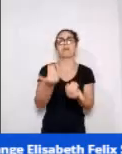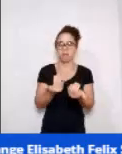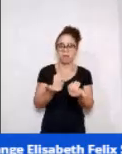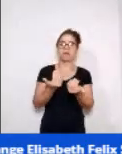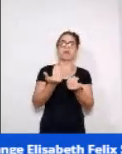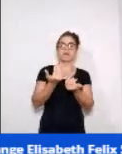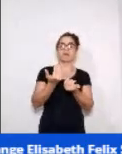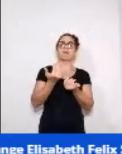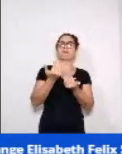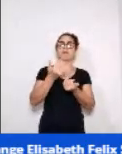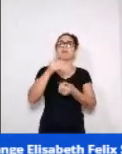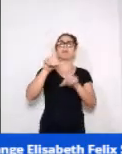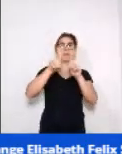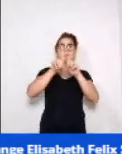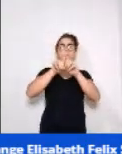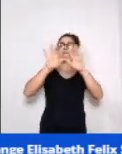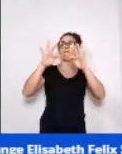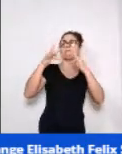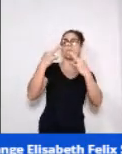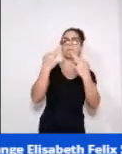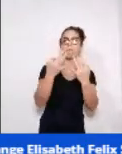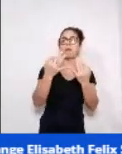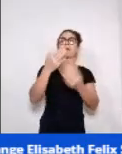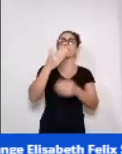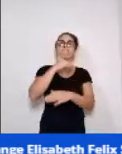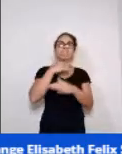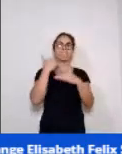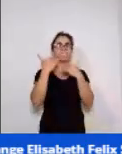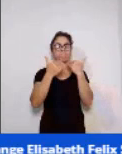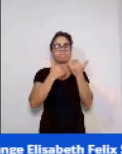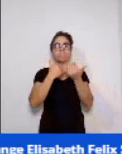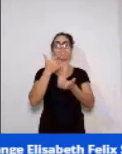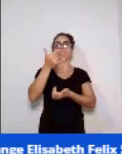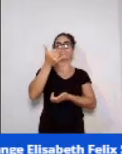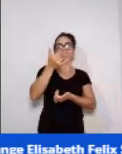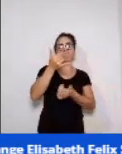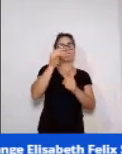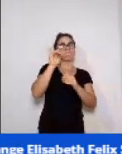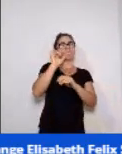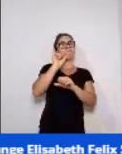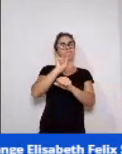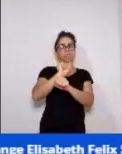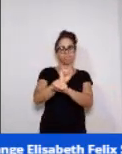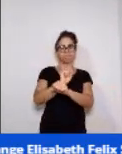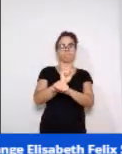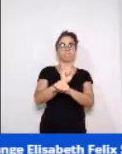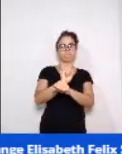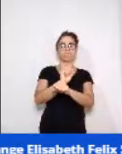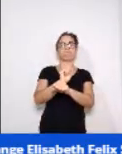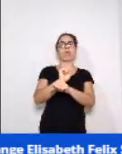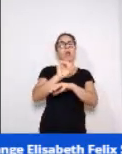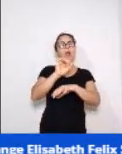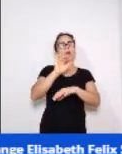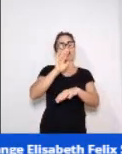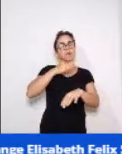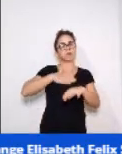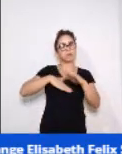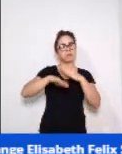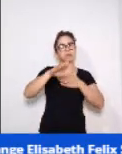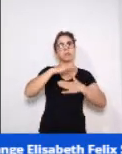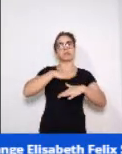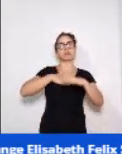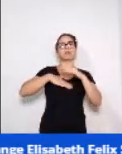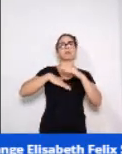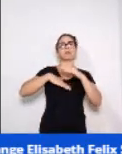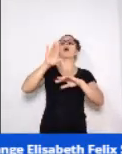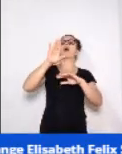nossos entes queridos, era o momento da gente parar, pisar no freio na educação e em outros